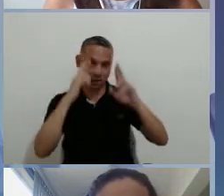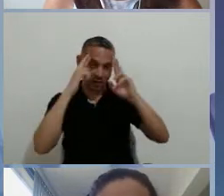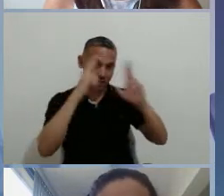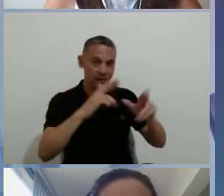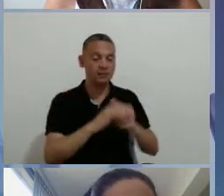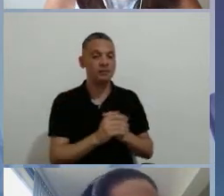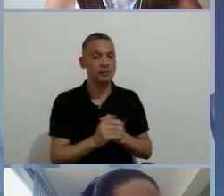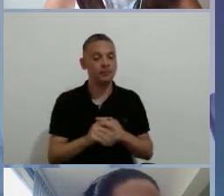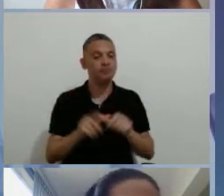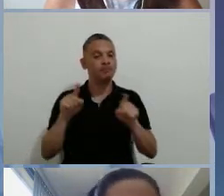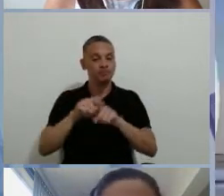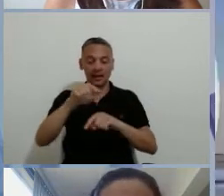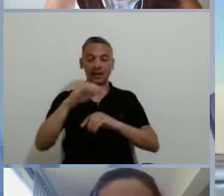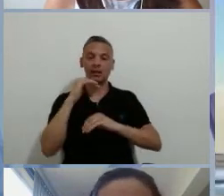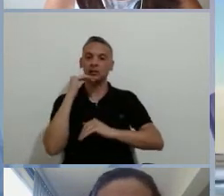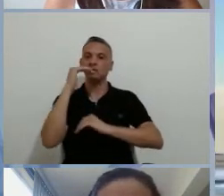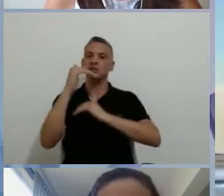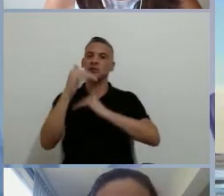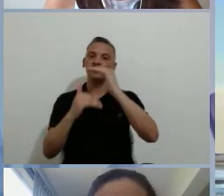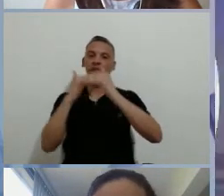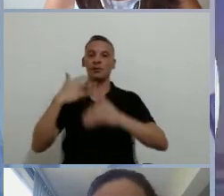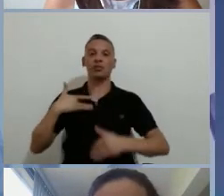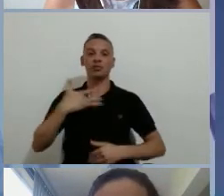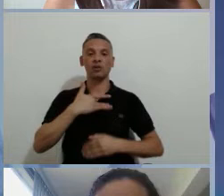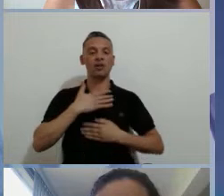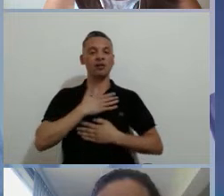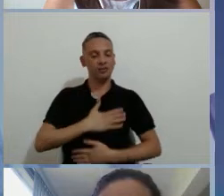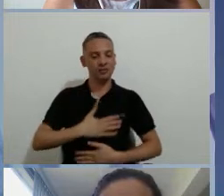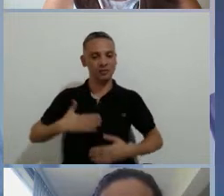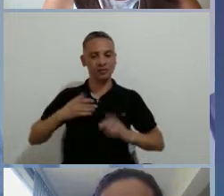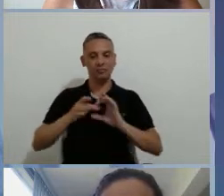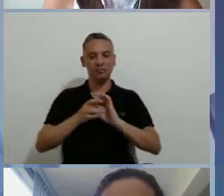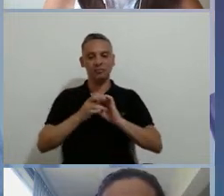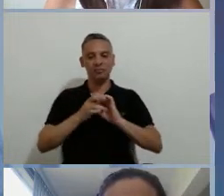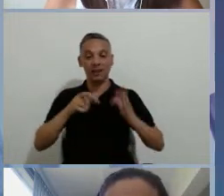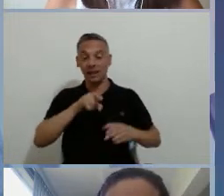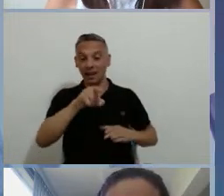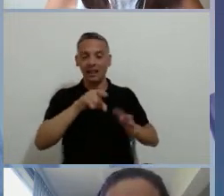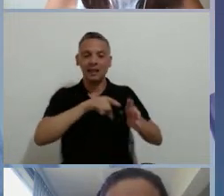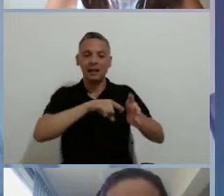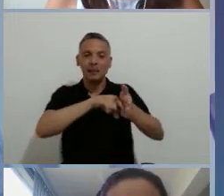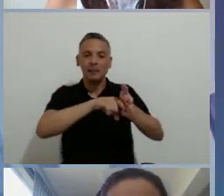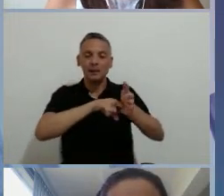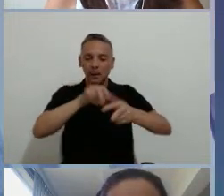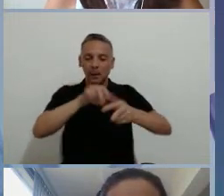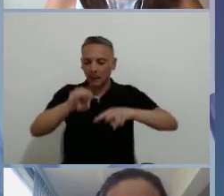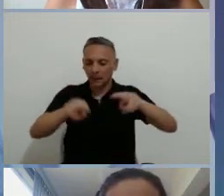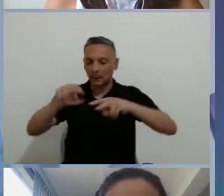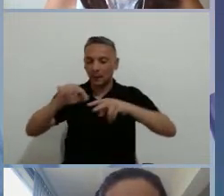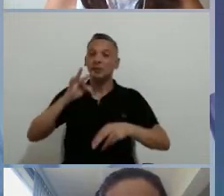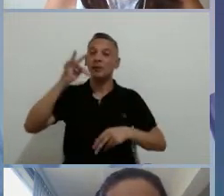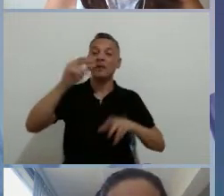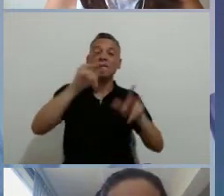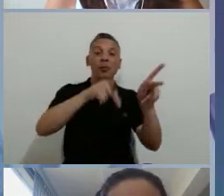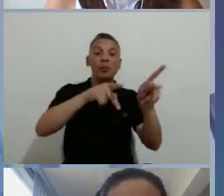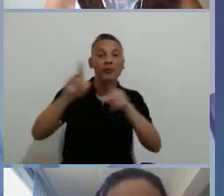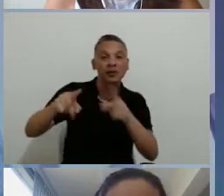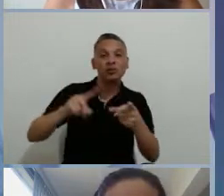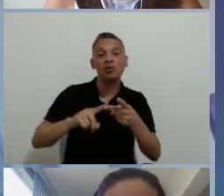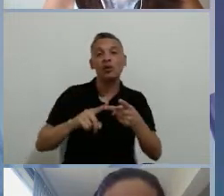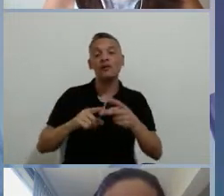seu desenvolvimento seguro e saudável lhe permita ser uma pesquisadora, uma professora, uma advogada,